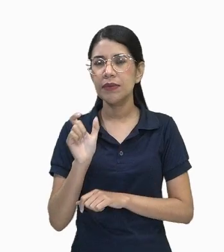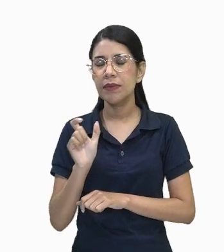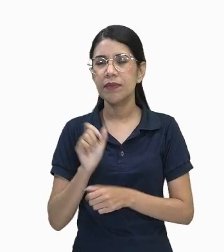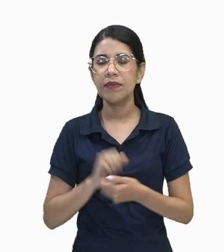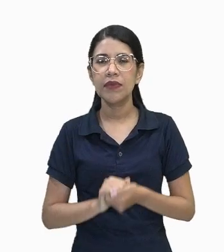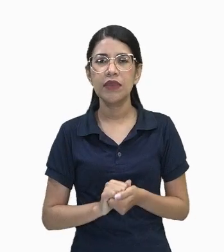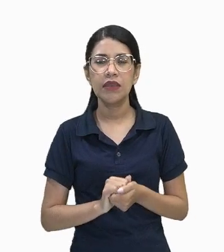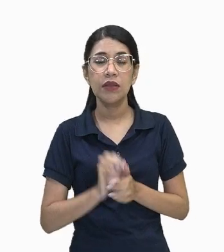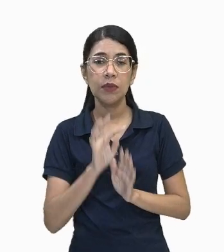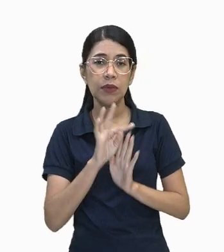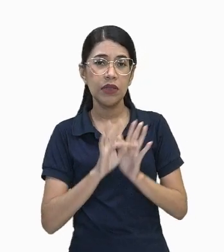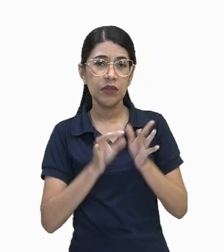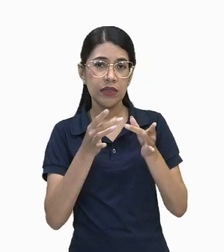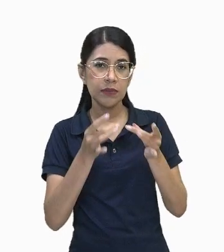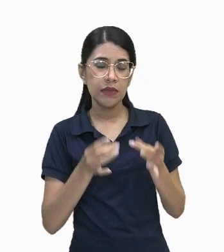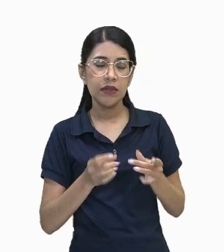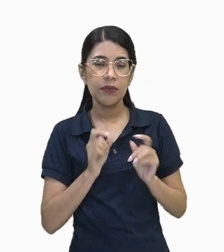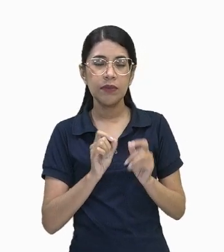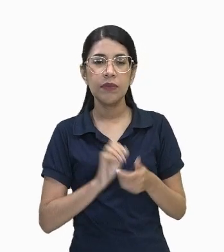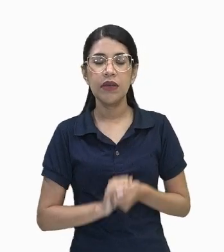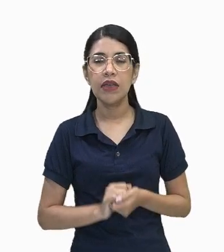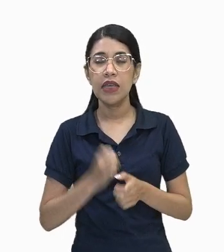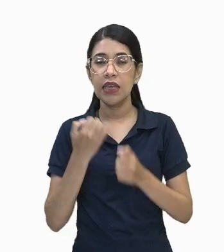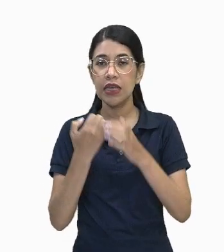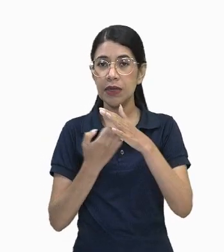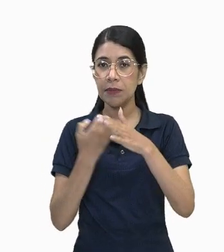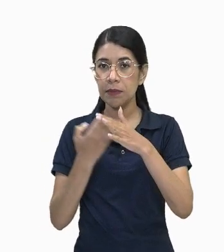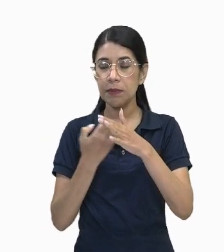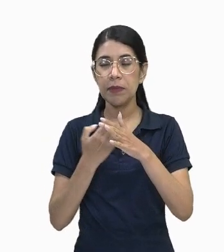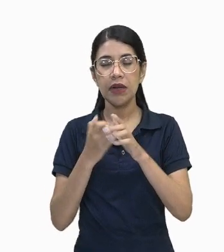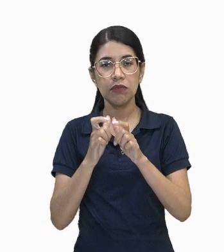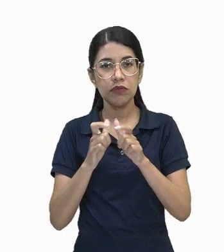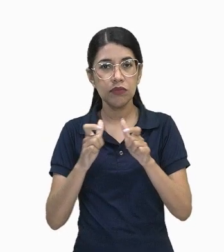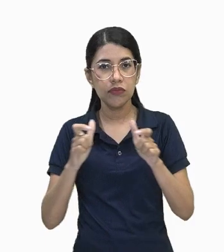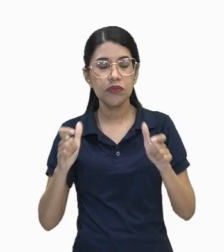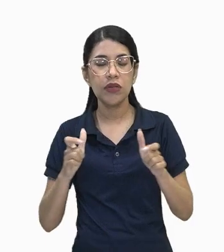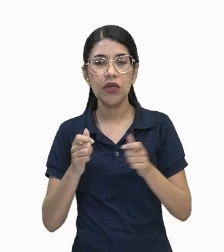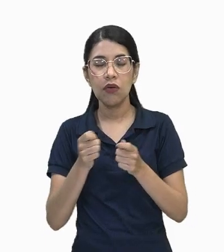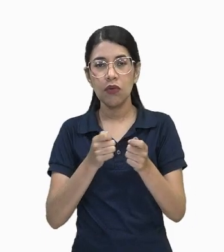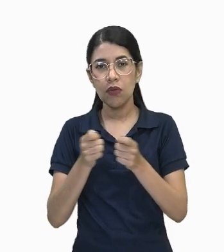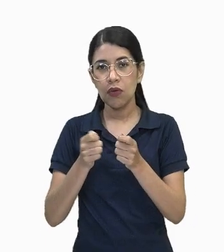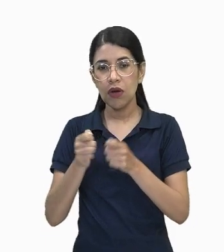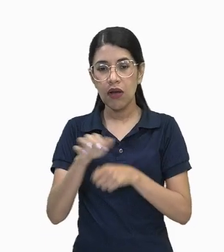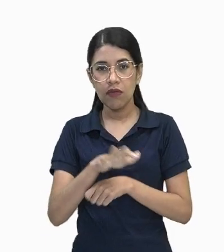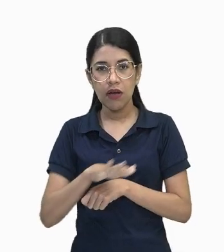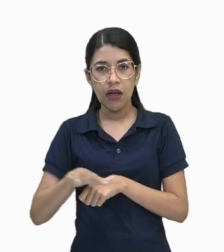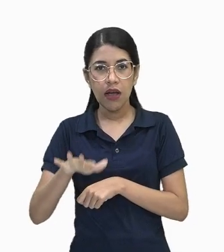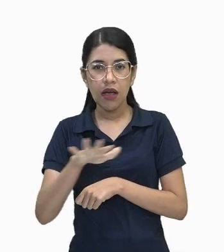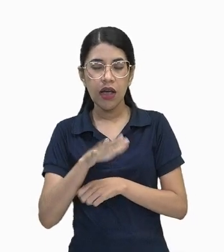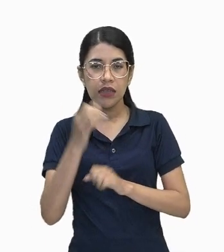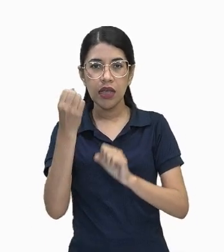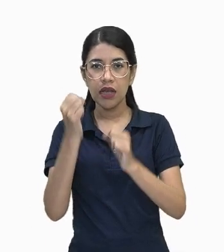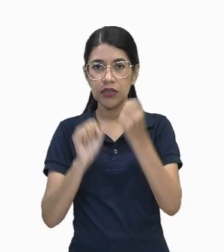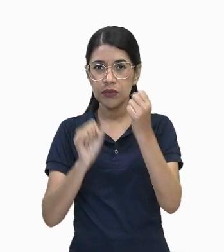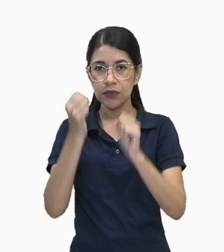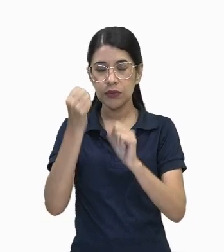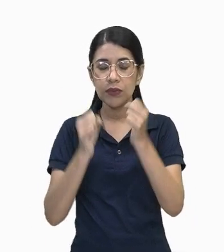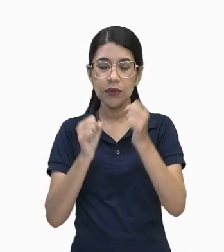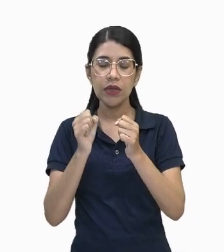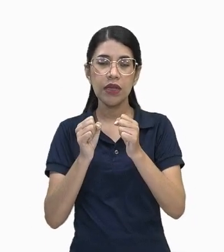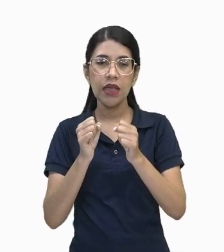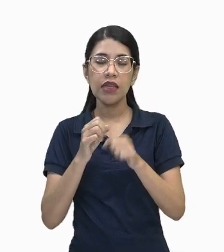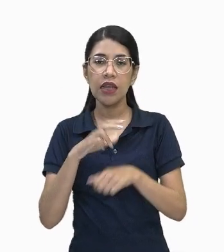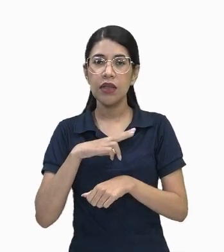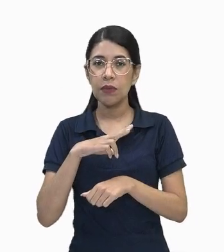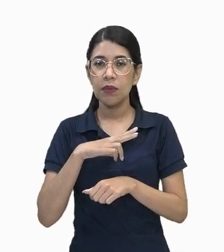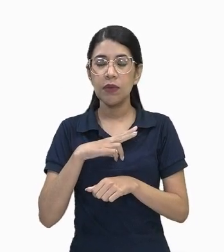para a gente. Grandes empresas financeiras que controlavam um vasto complexo industrial, sendo proprietárias da maior parte